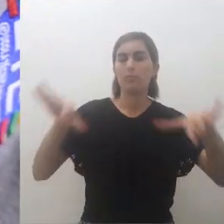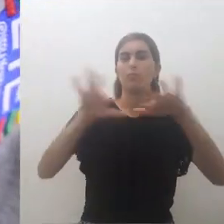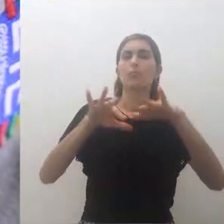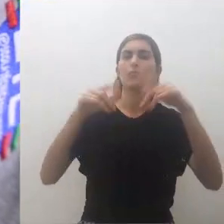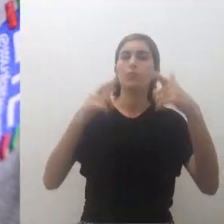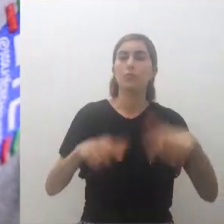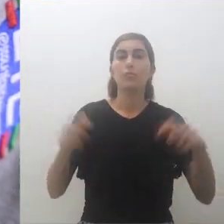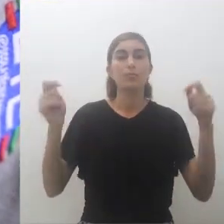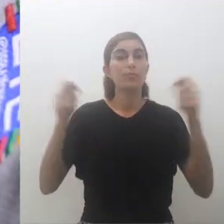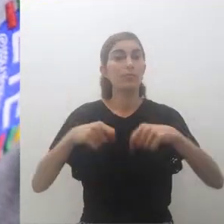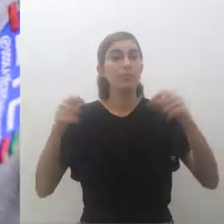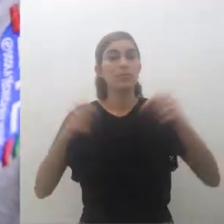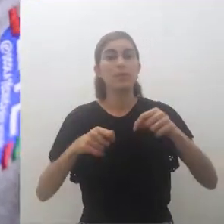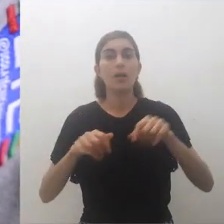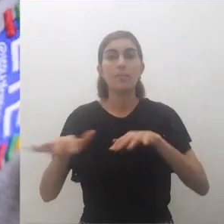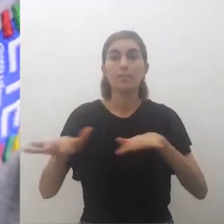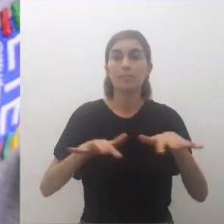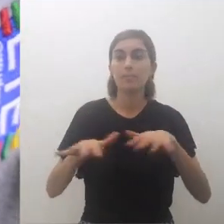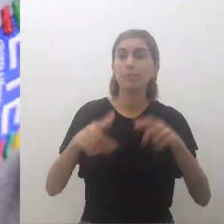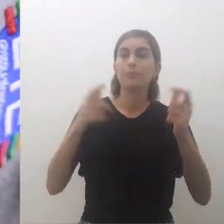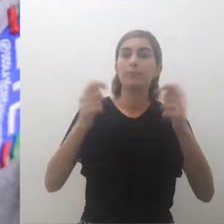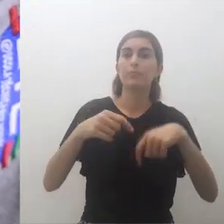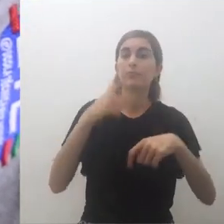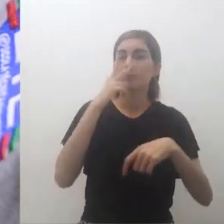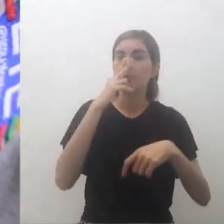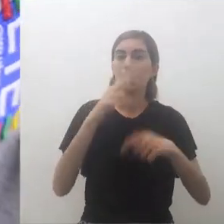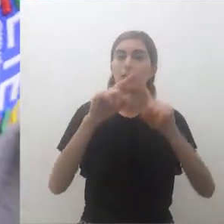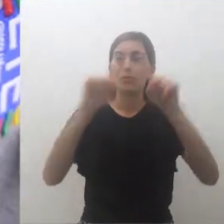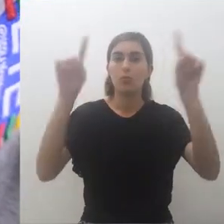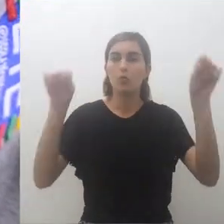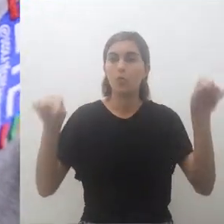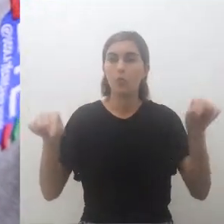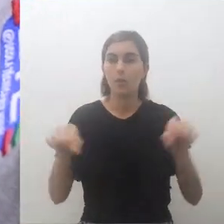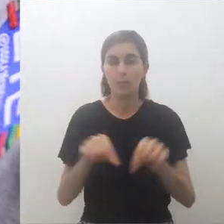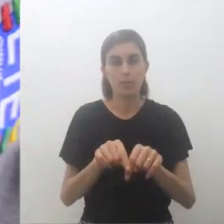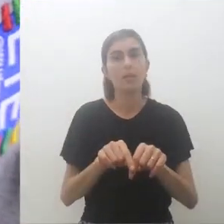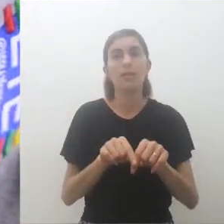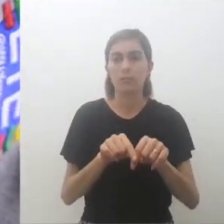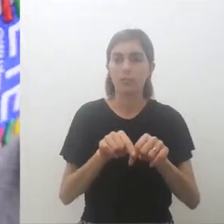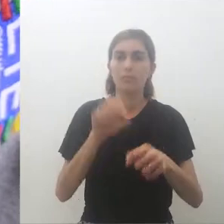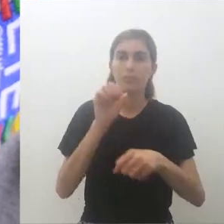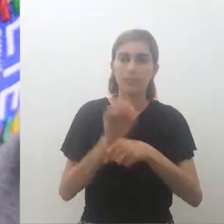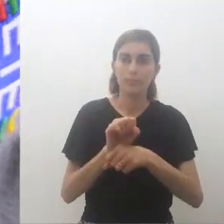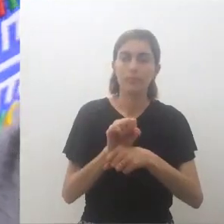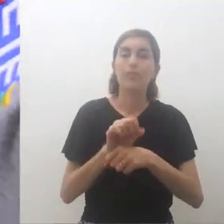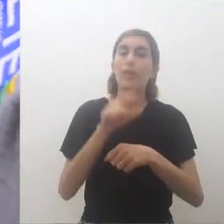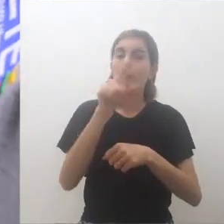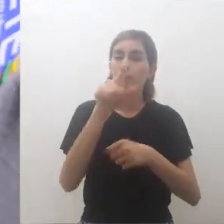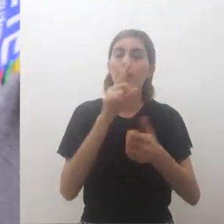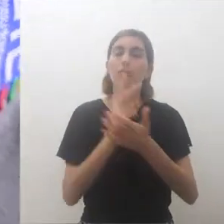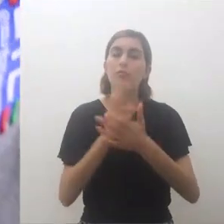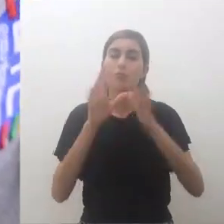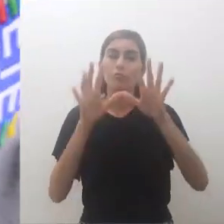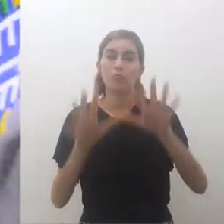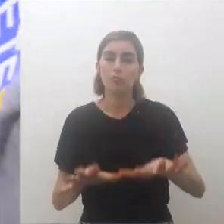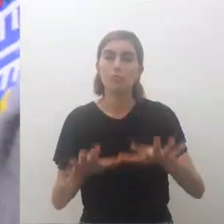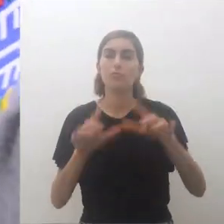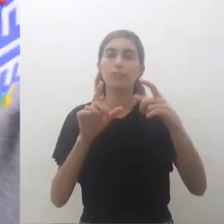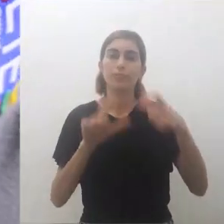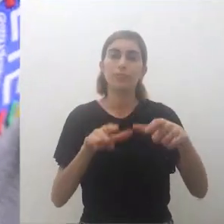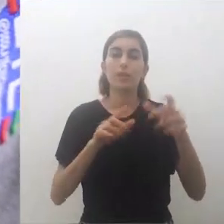e dá um dinamismo. Mesmo o quadrado sendo objeto estático, ele está numa posição